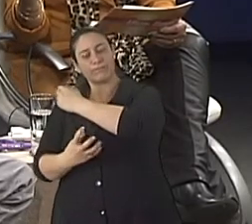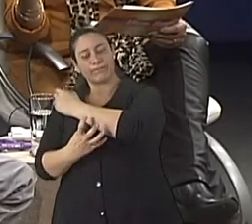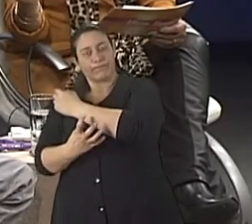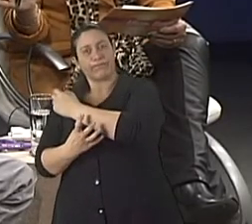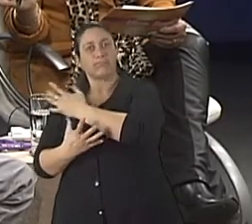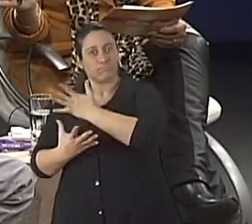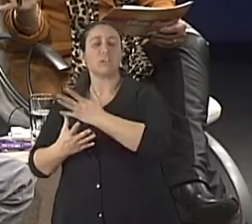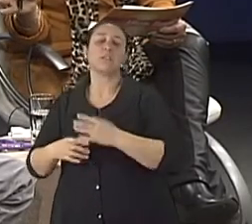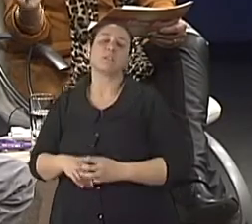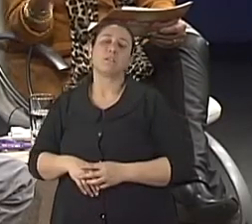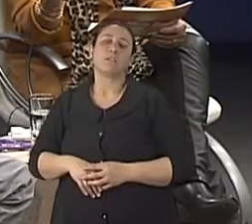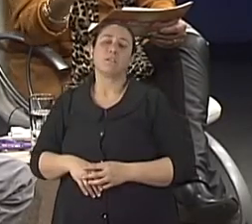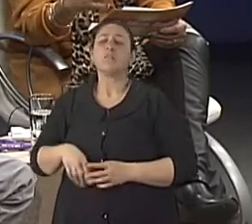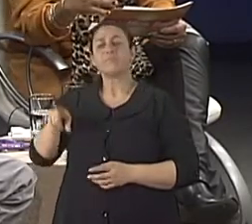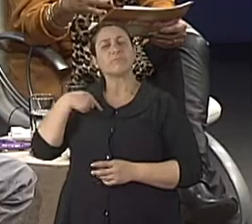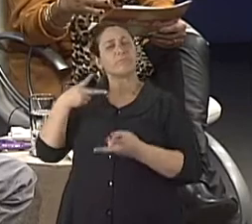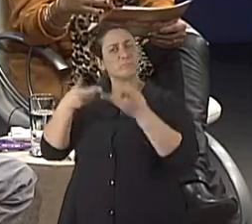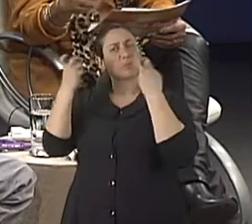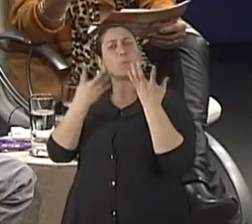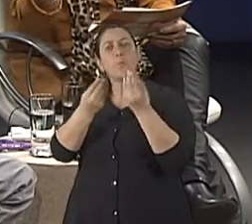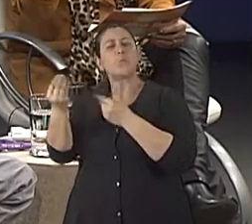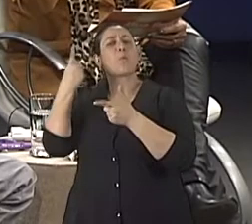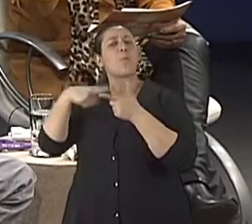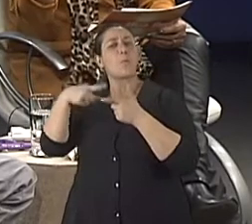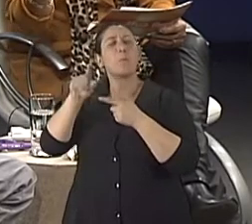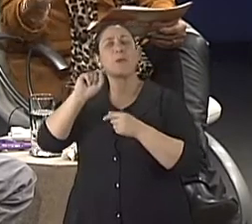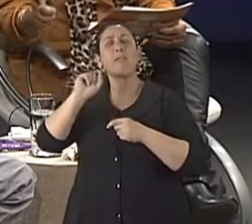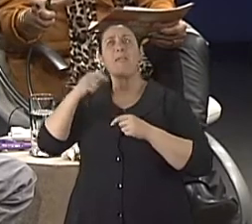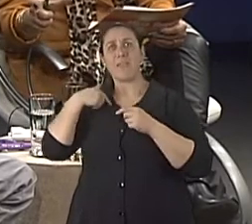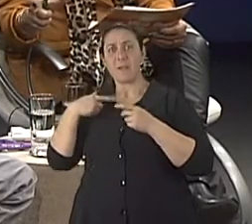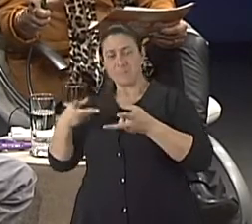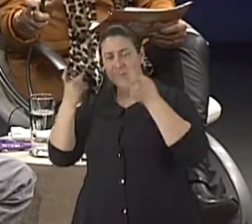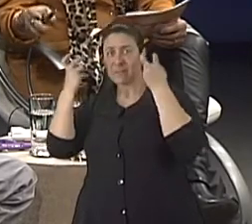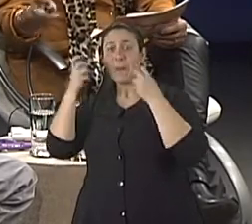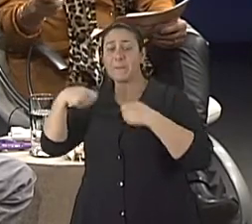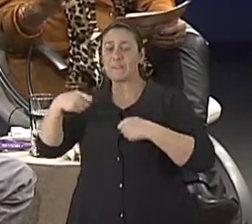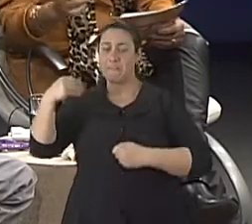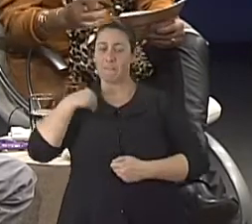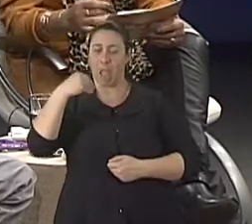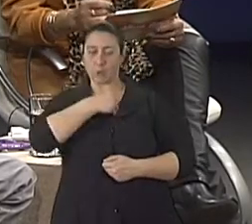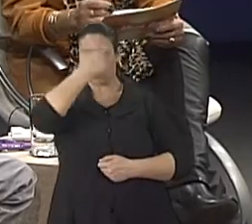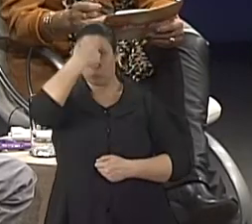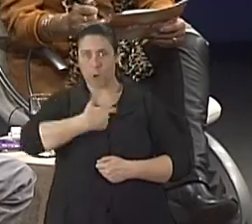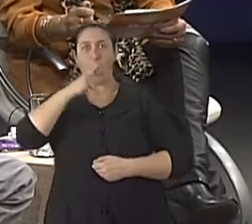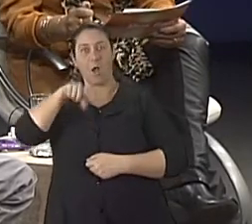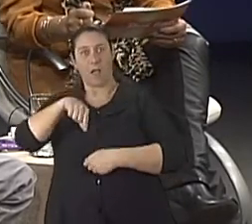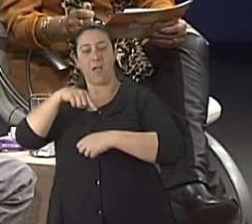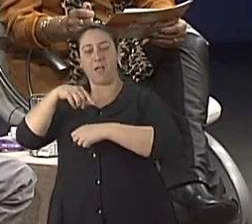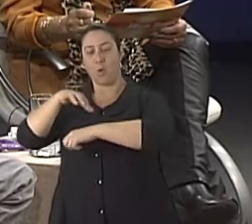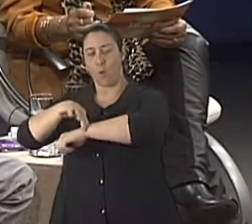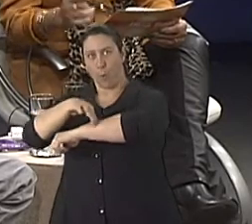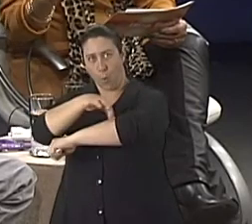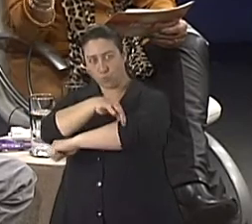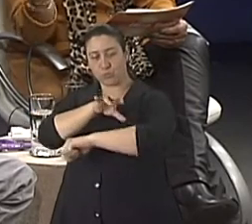que os traumato estão tendo com os fisioterapeutas então manda manda um laudo dinho né eo fisioterapeuta sabe o que ele